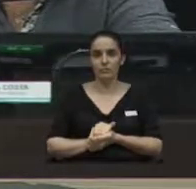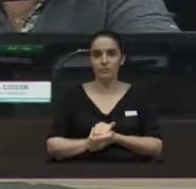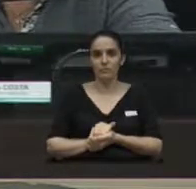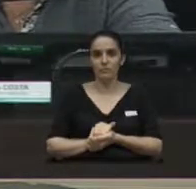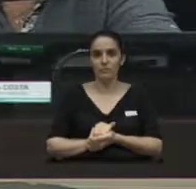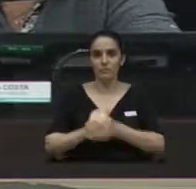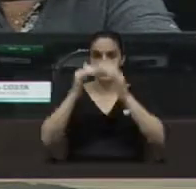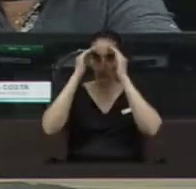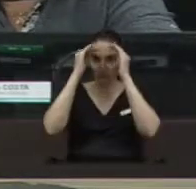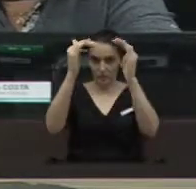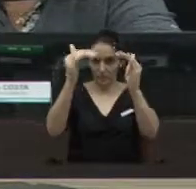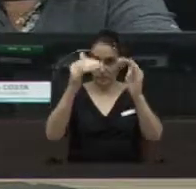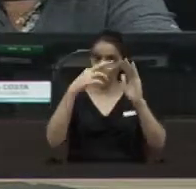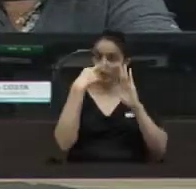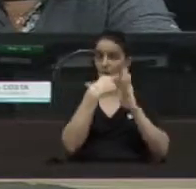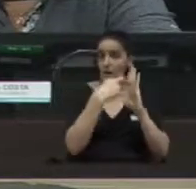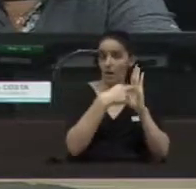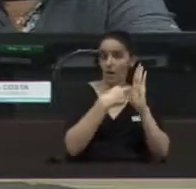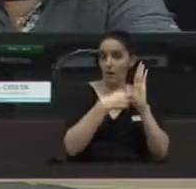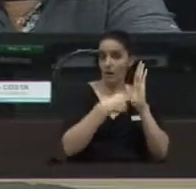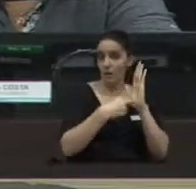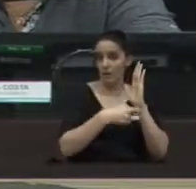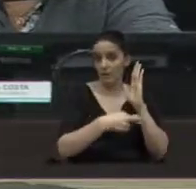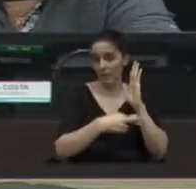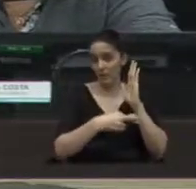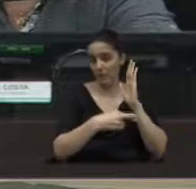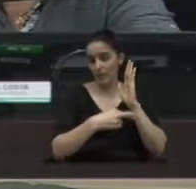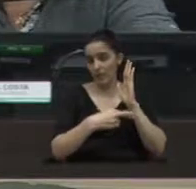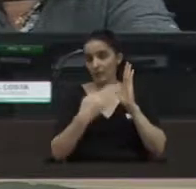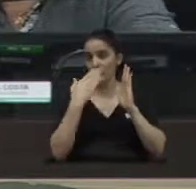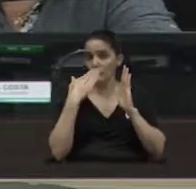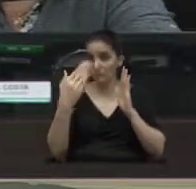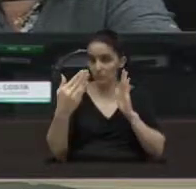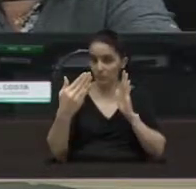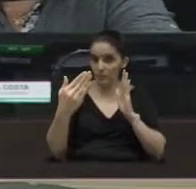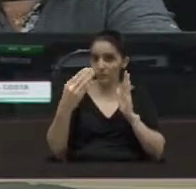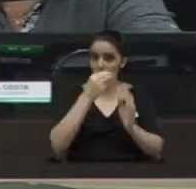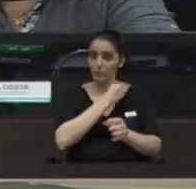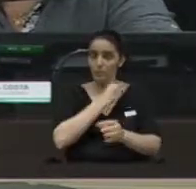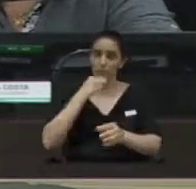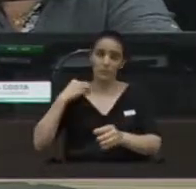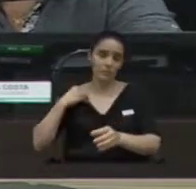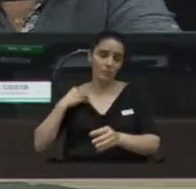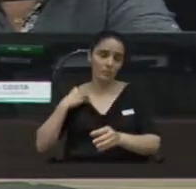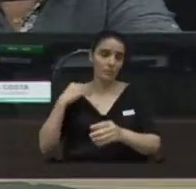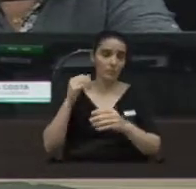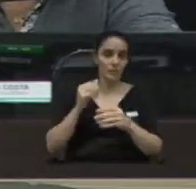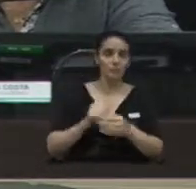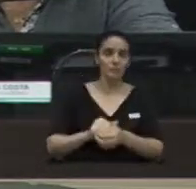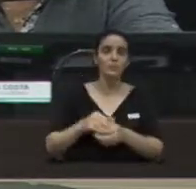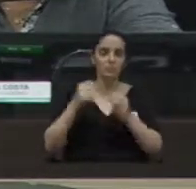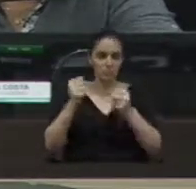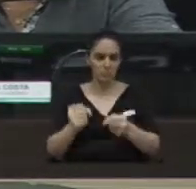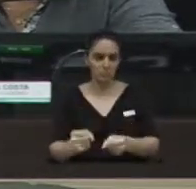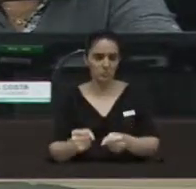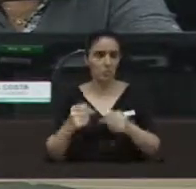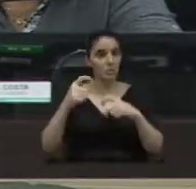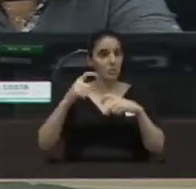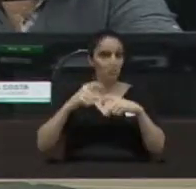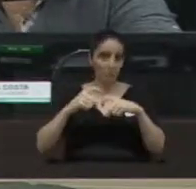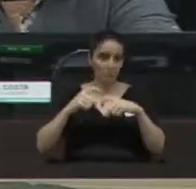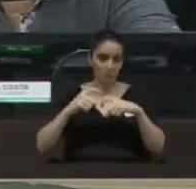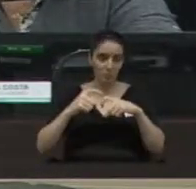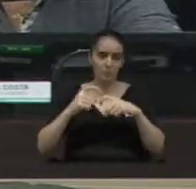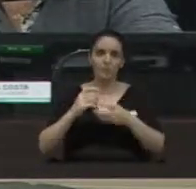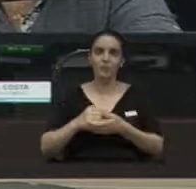a regra de chegada e de solicitação de exames. Nós podemos fazer isso em paralelo com os profissionais médicos